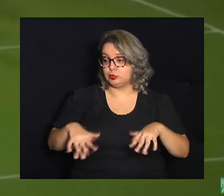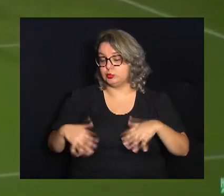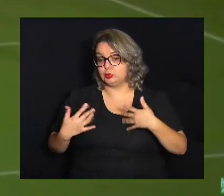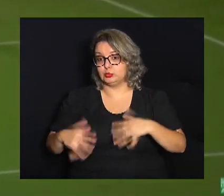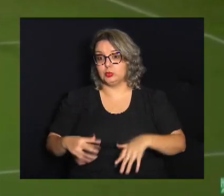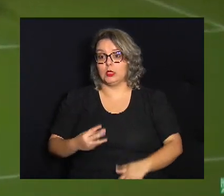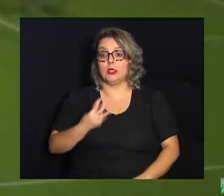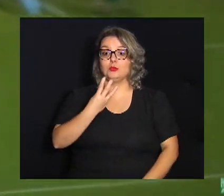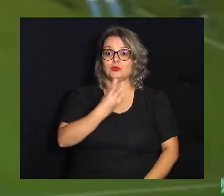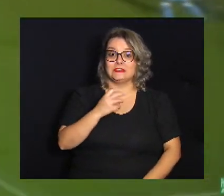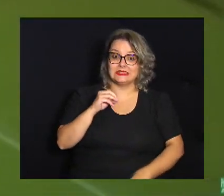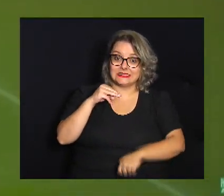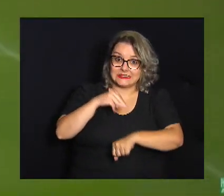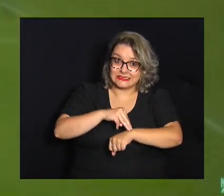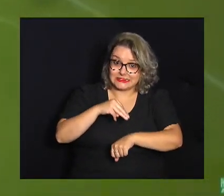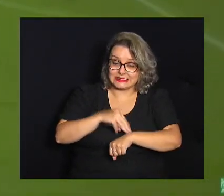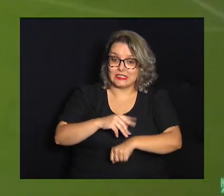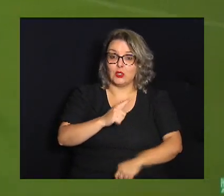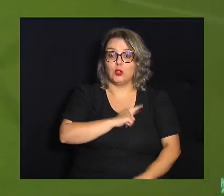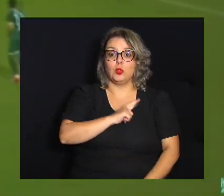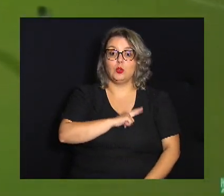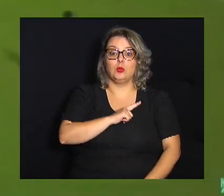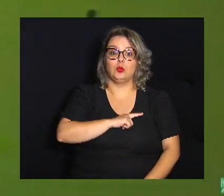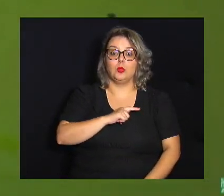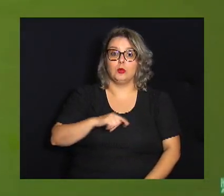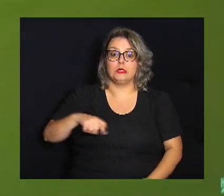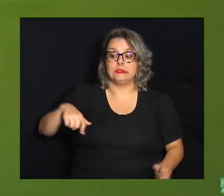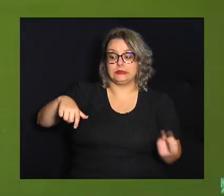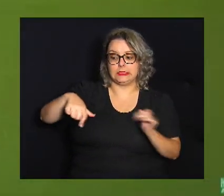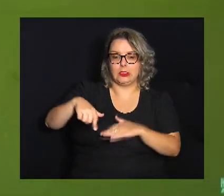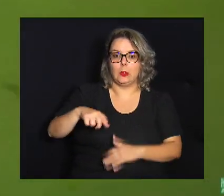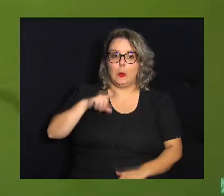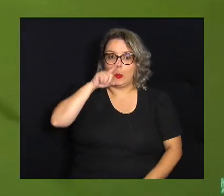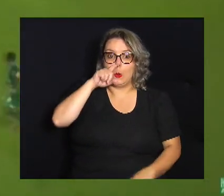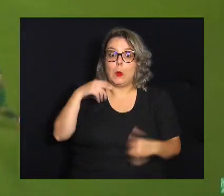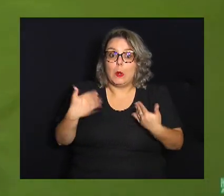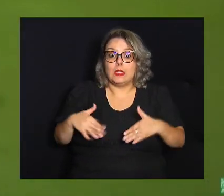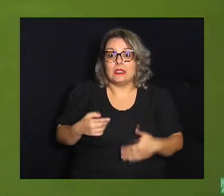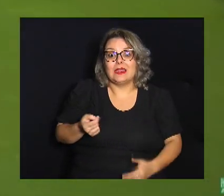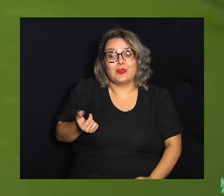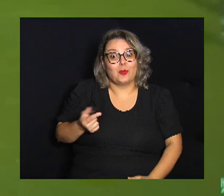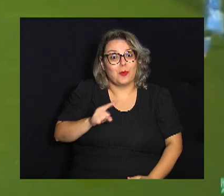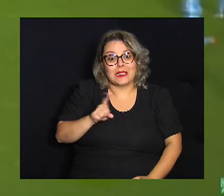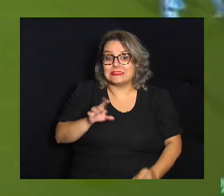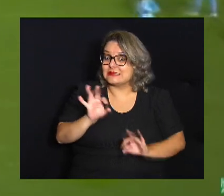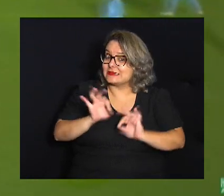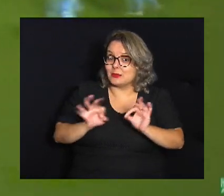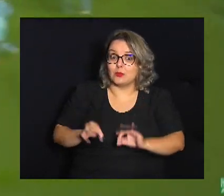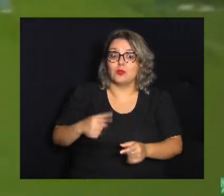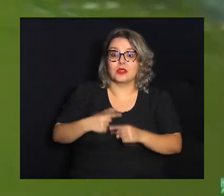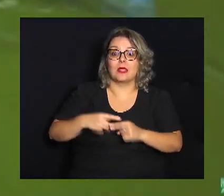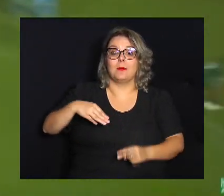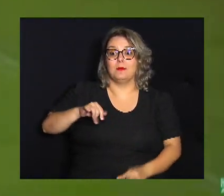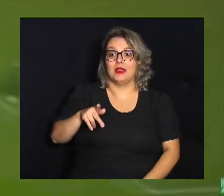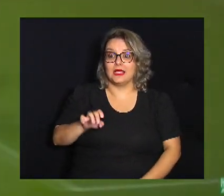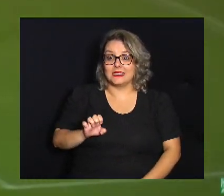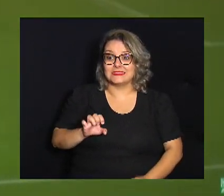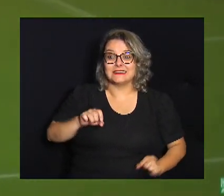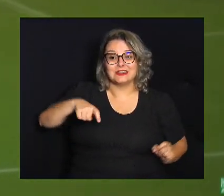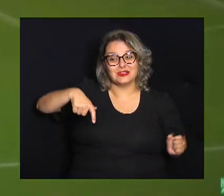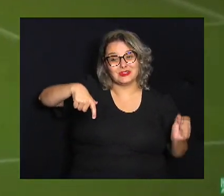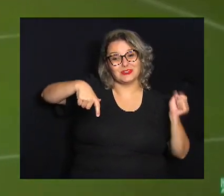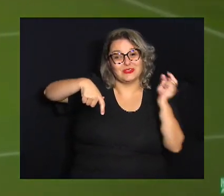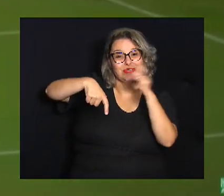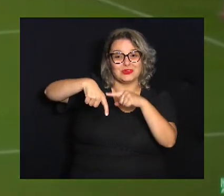aos 30 minutos, o Guarani chegou com perigo e quase sem querer, viu? Porque Mike chutou de longe